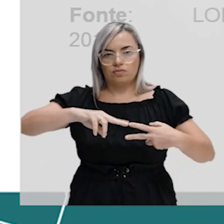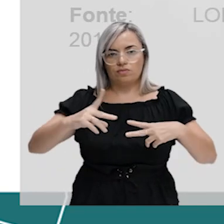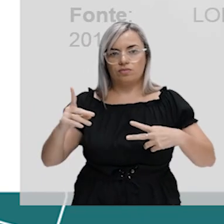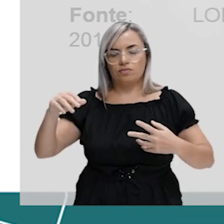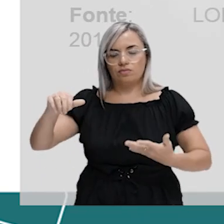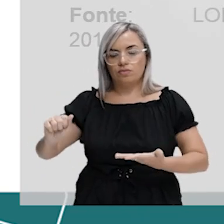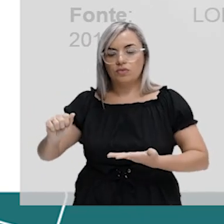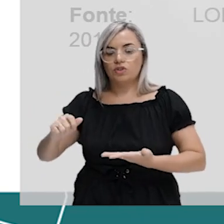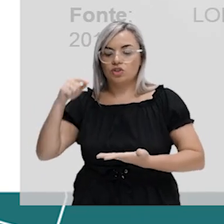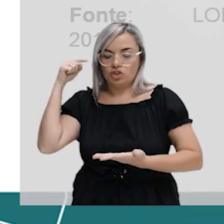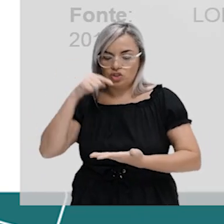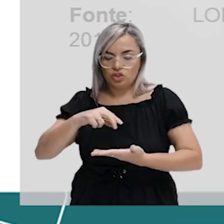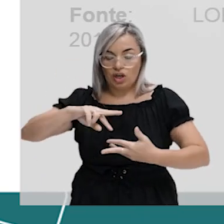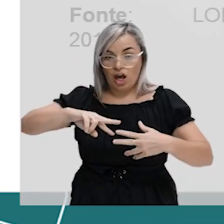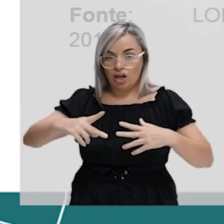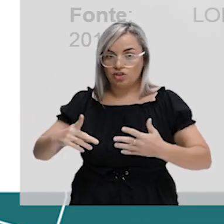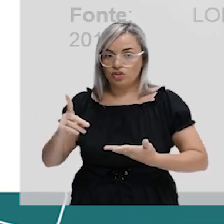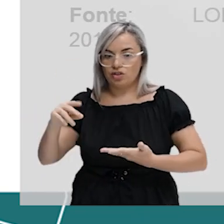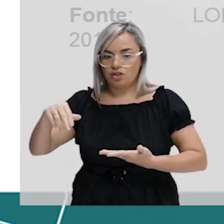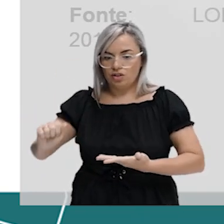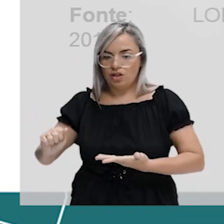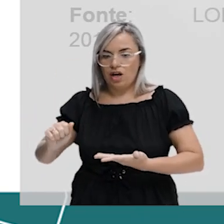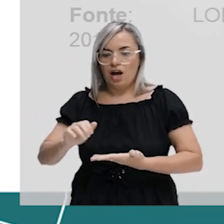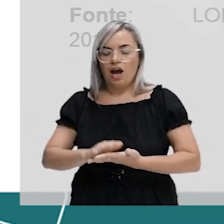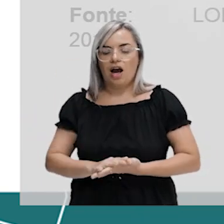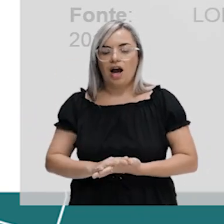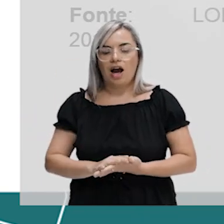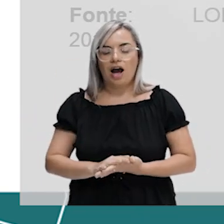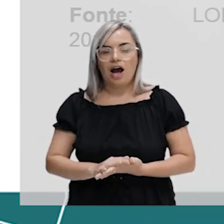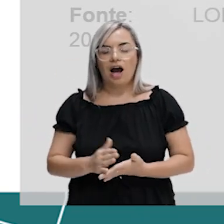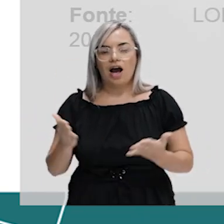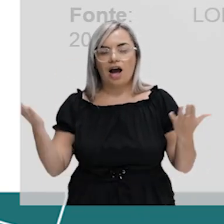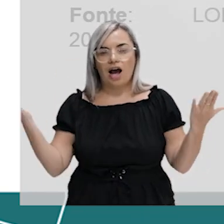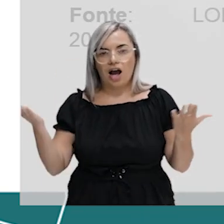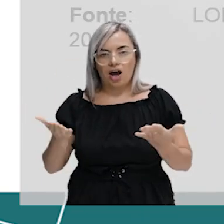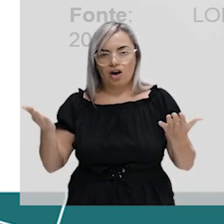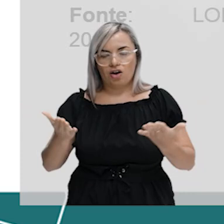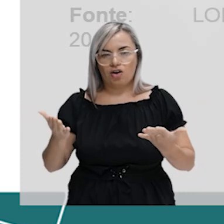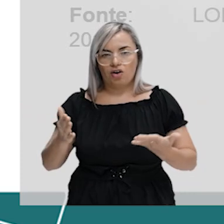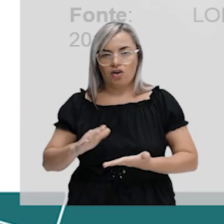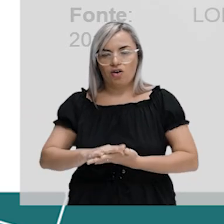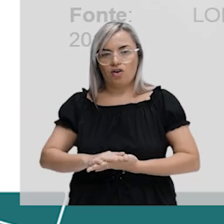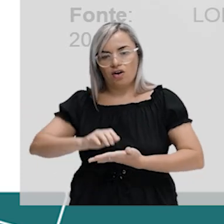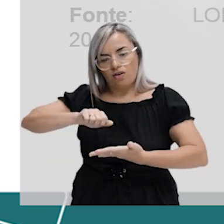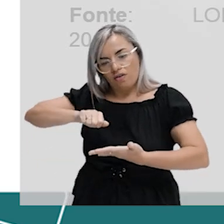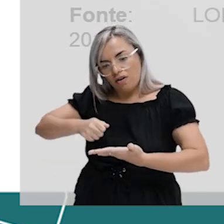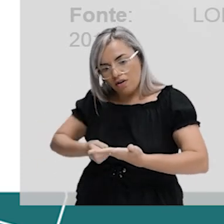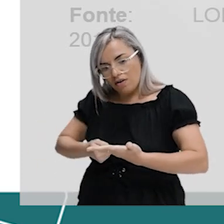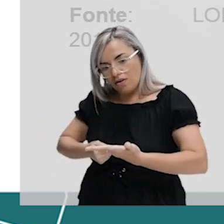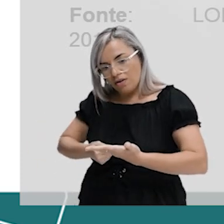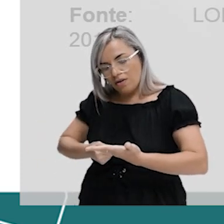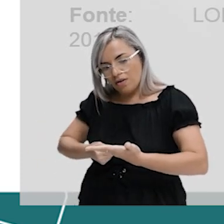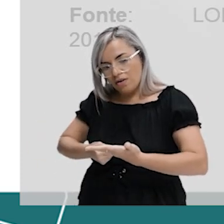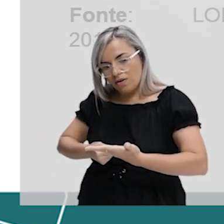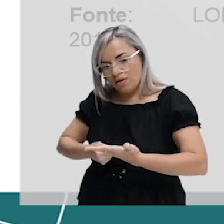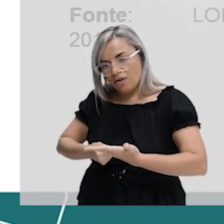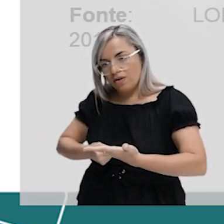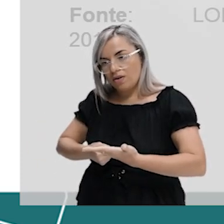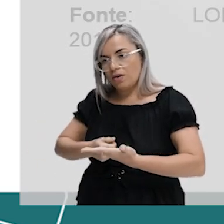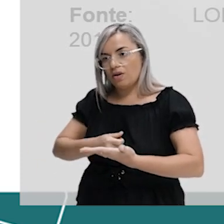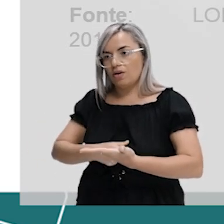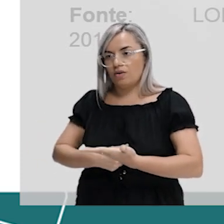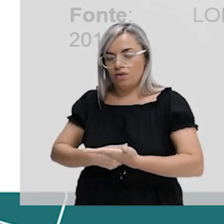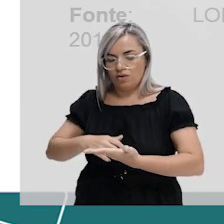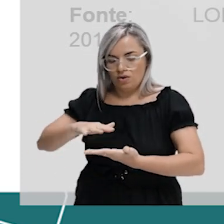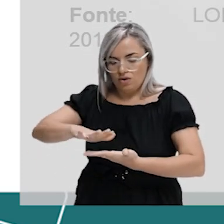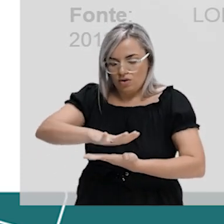orifícios, agora o que eu vou fazer? Eu vou ligar o aparelho de eletroforese. Então, veja que o líquido da solução salina